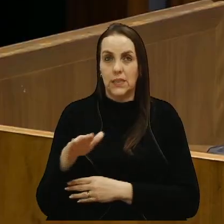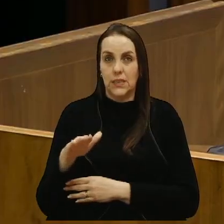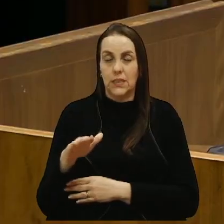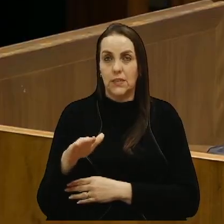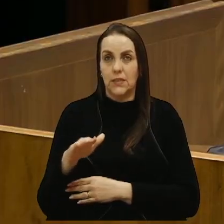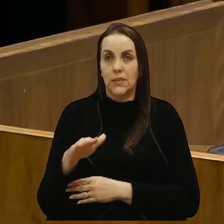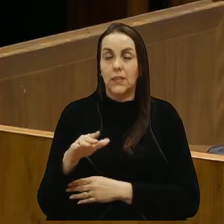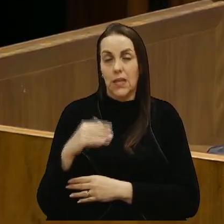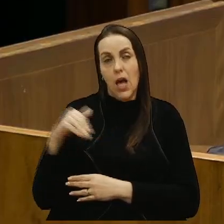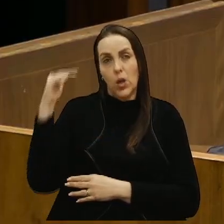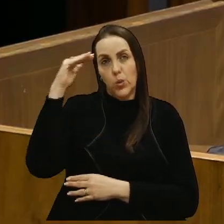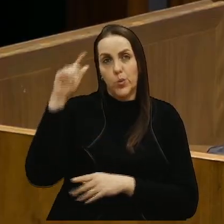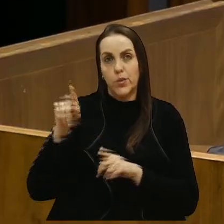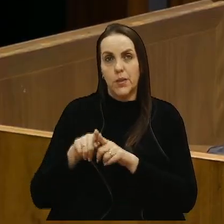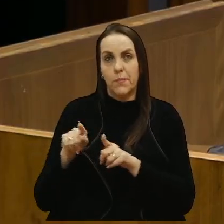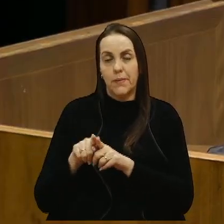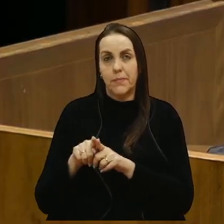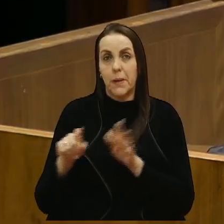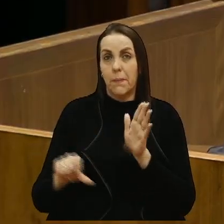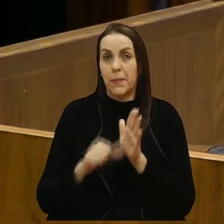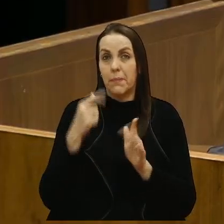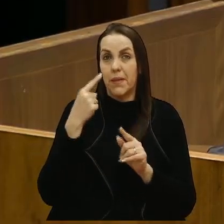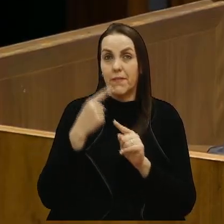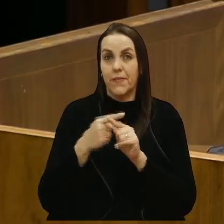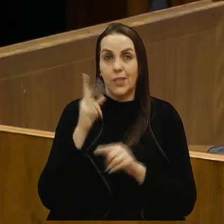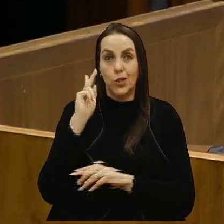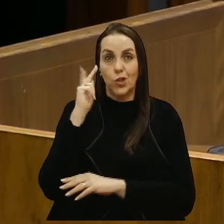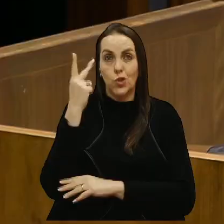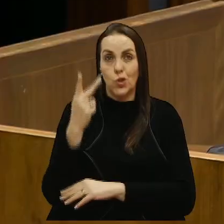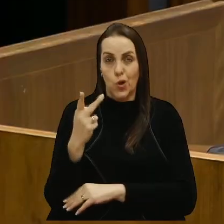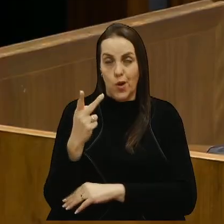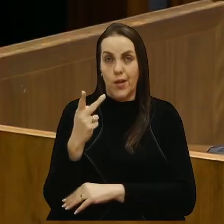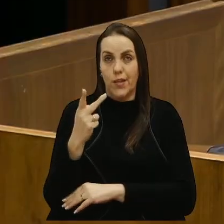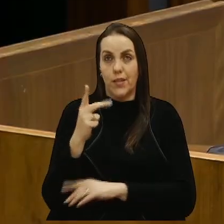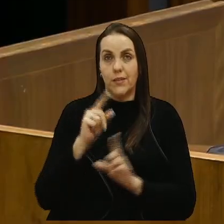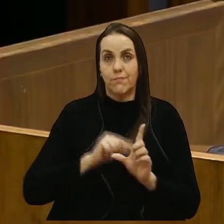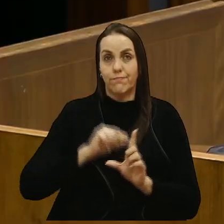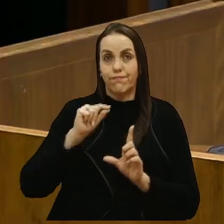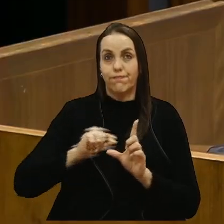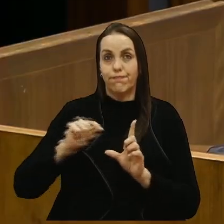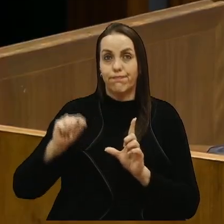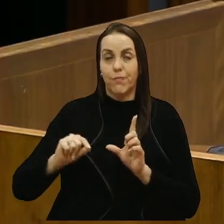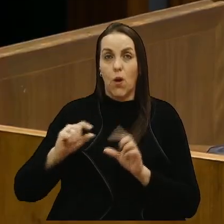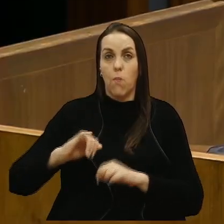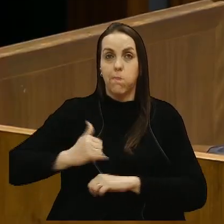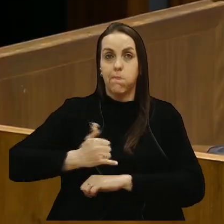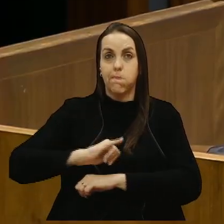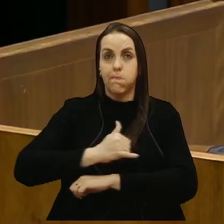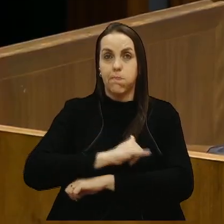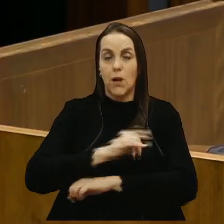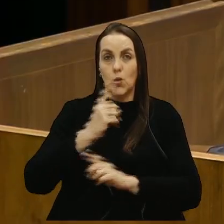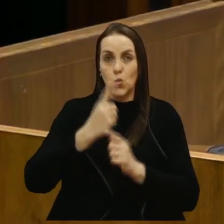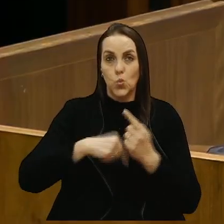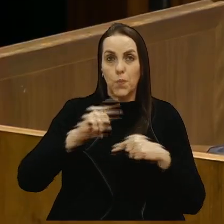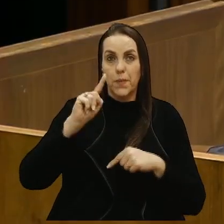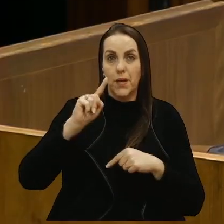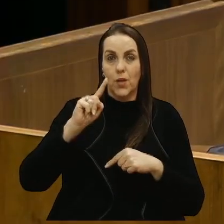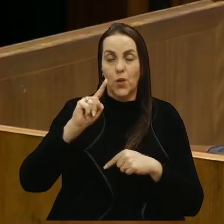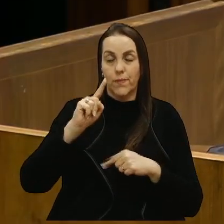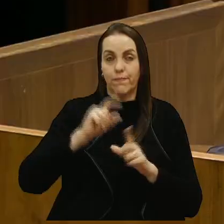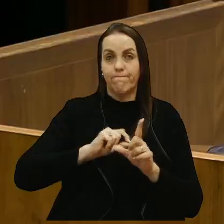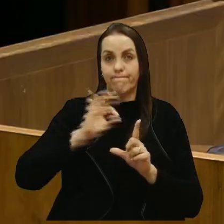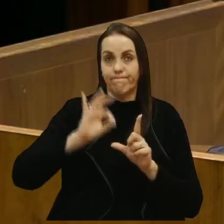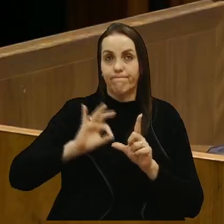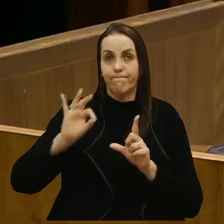também entre adultos. Pela primeira vez na história, o índice de obesidade supera o índice